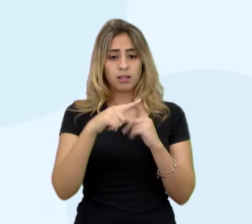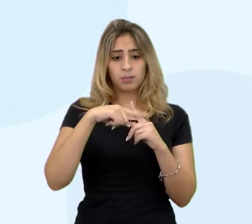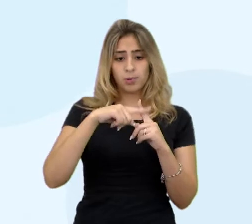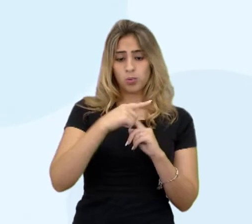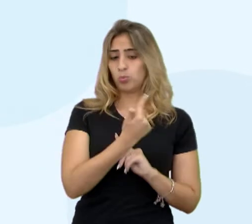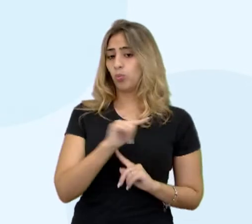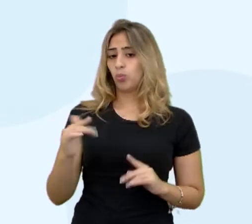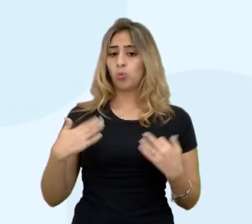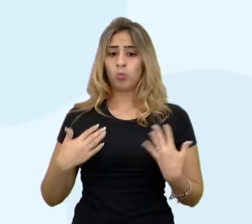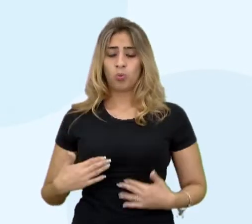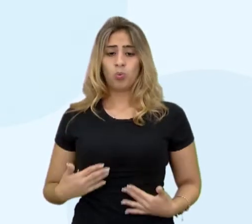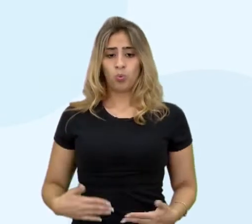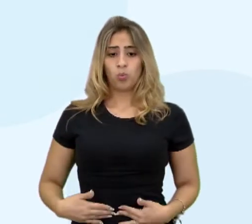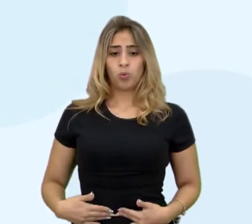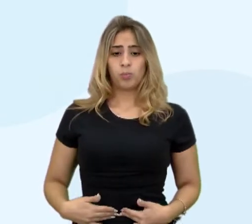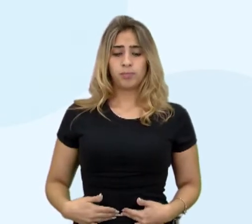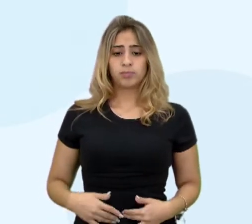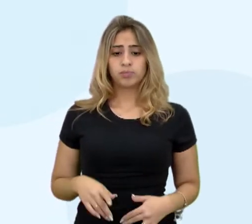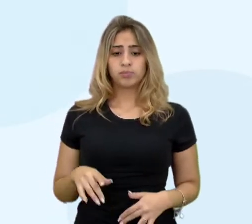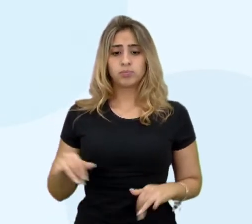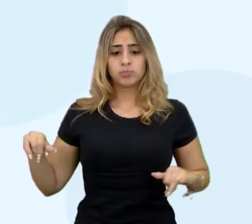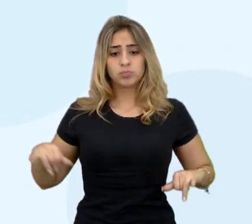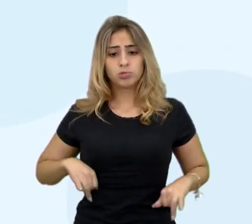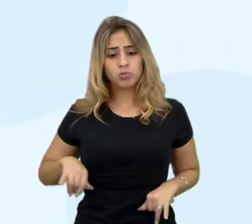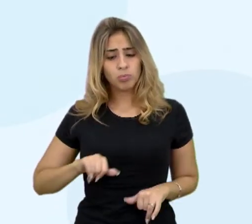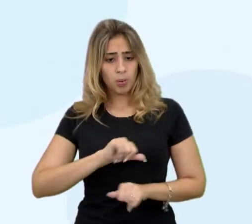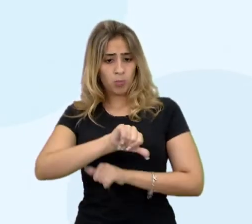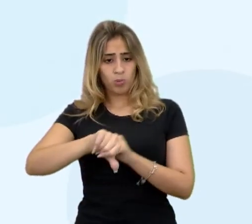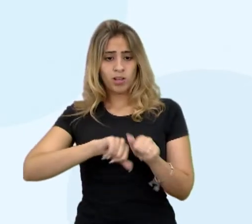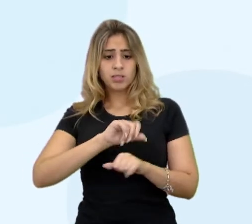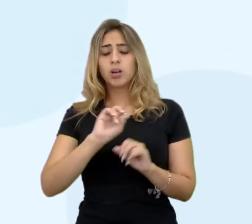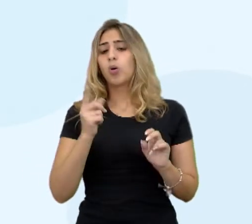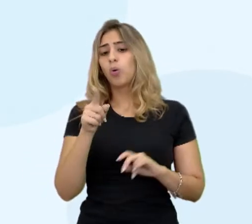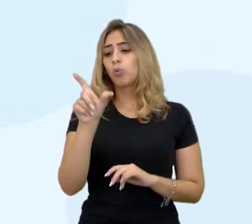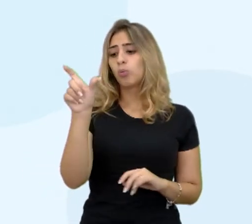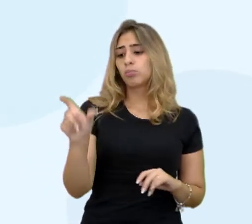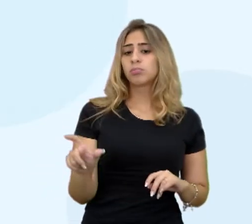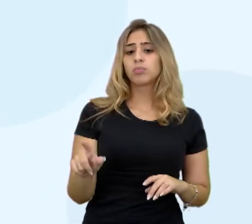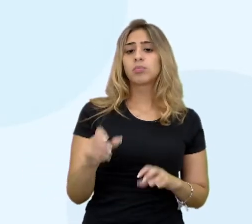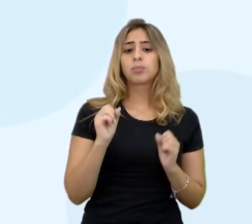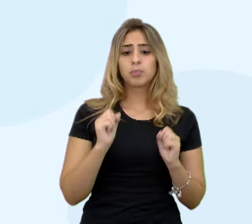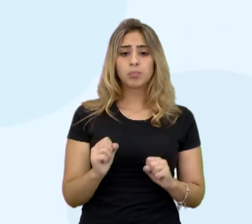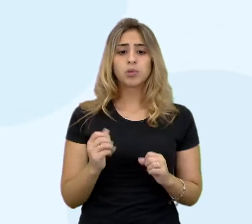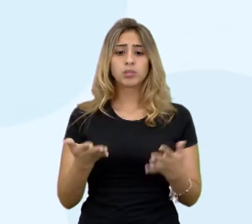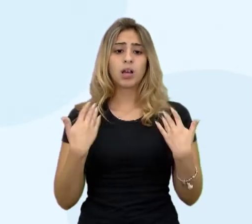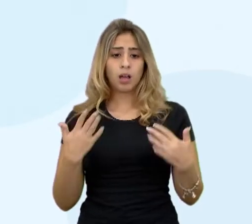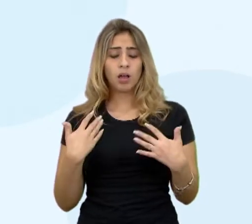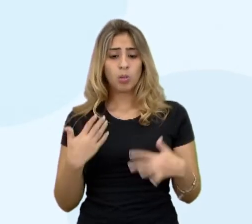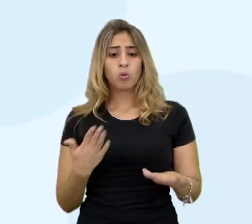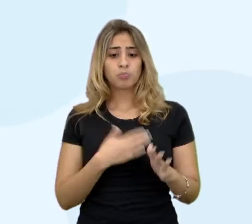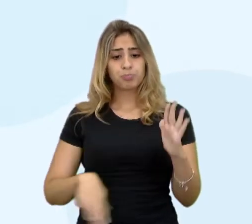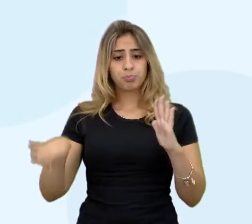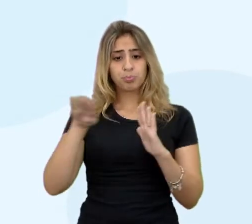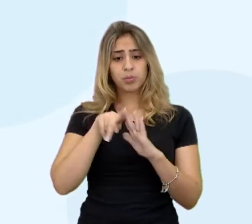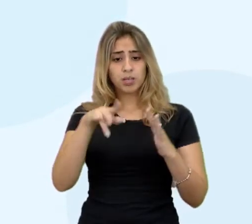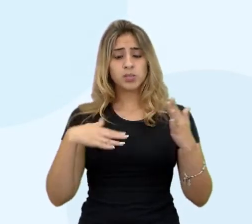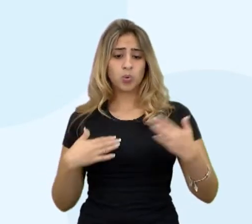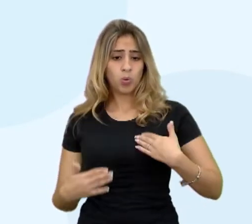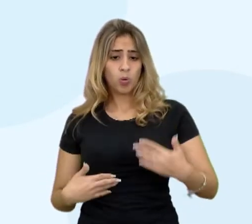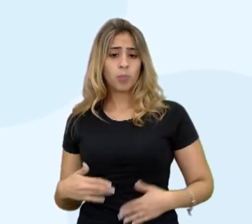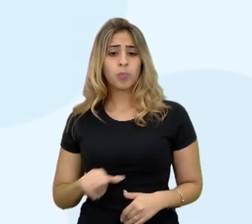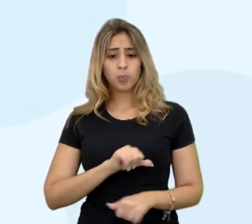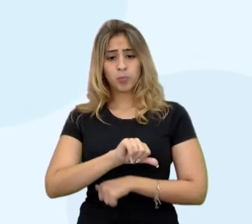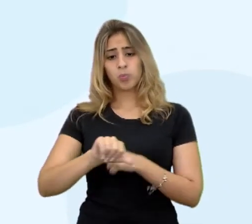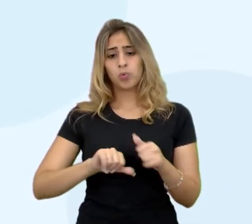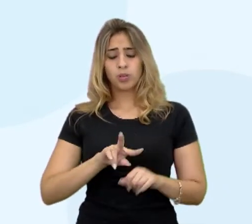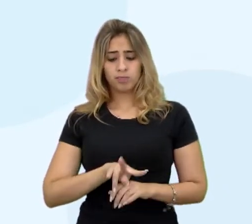corpo sofrer uma variação, ou então você pode dar calor o suficiente para este corpo mudar